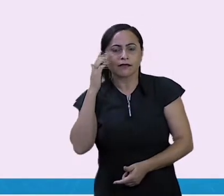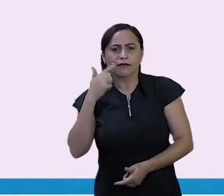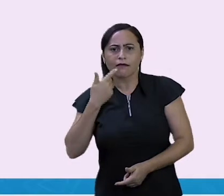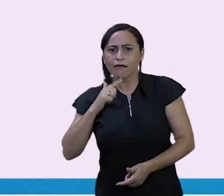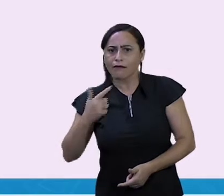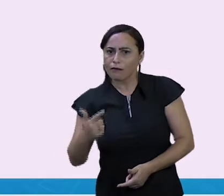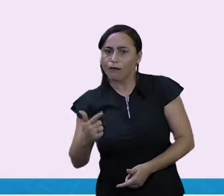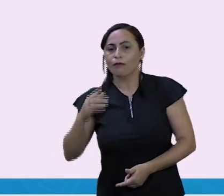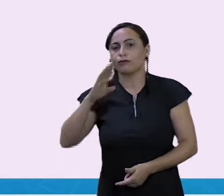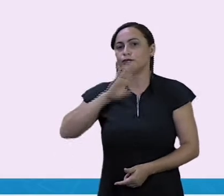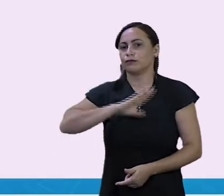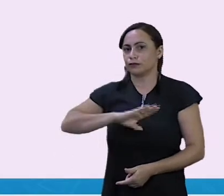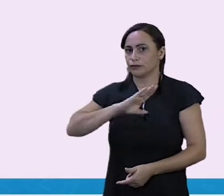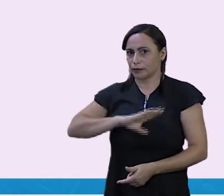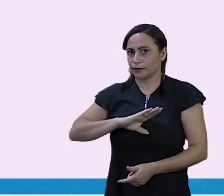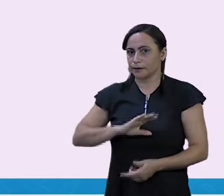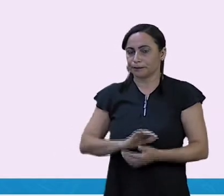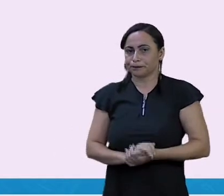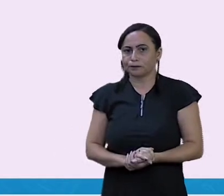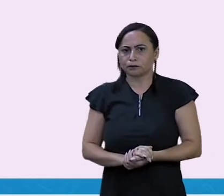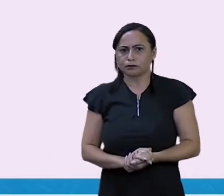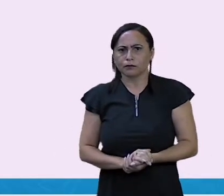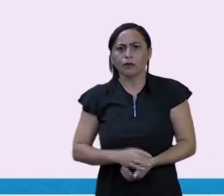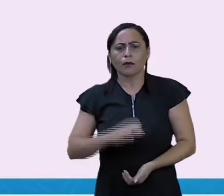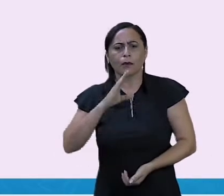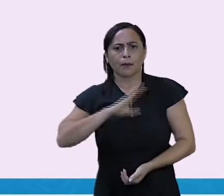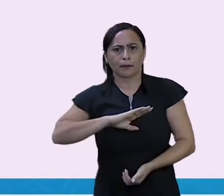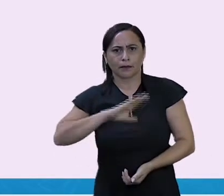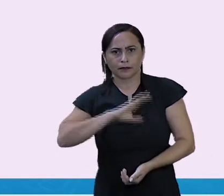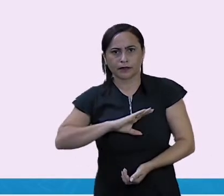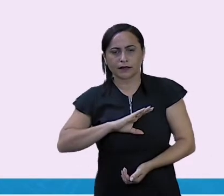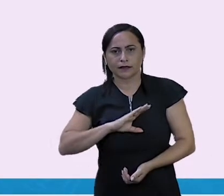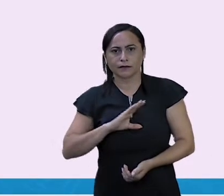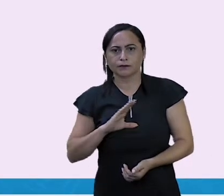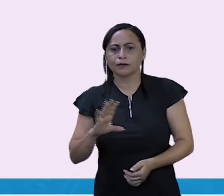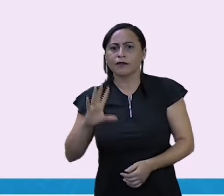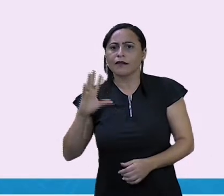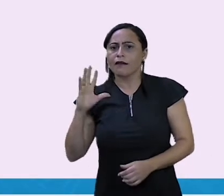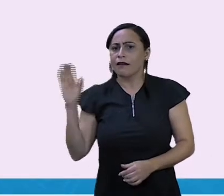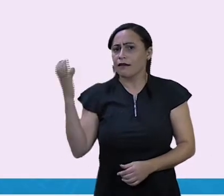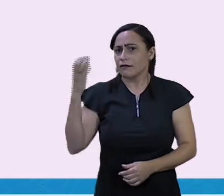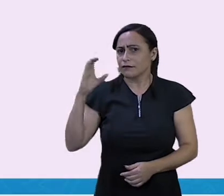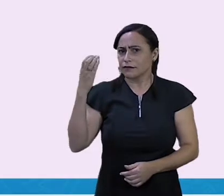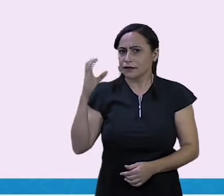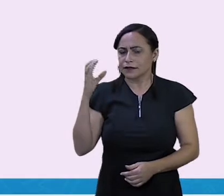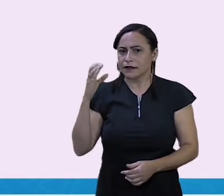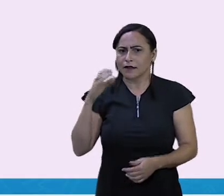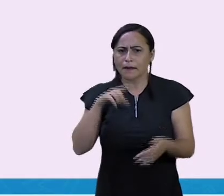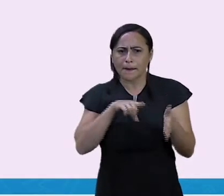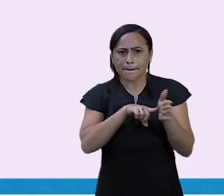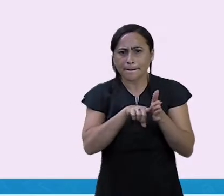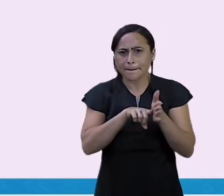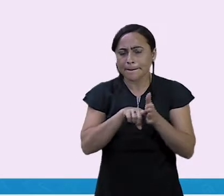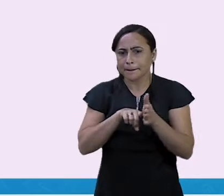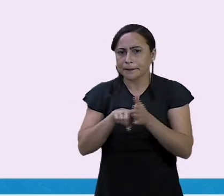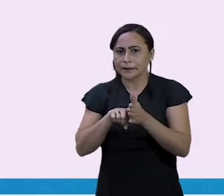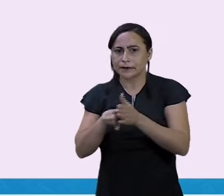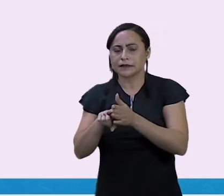nosso idioma, a ciência que se ocupa em desvendar significados